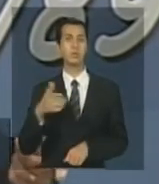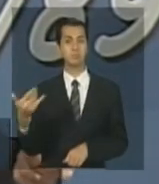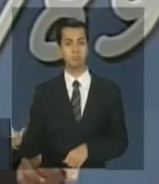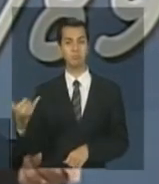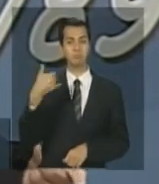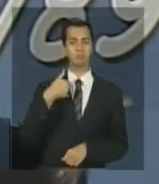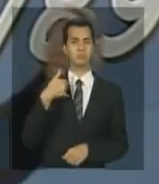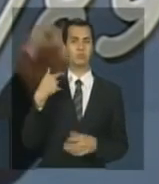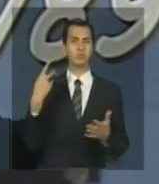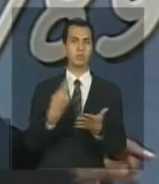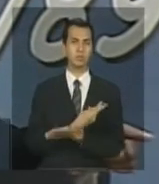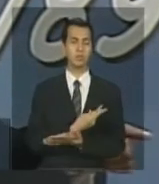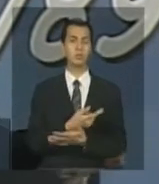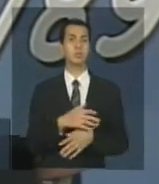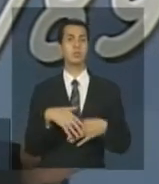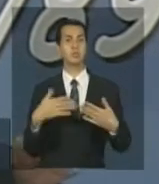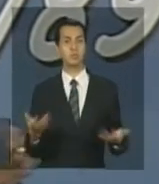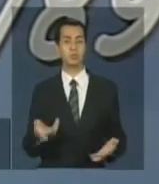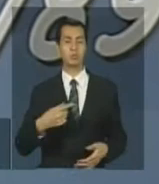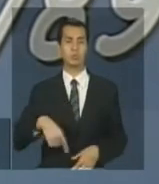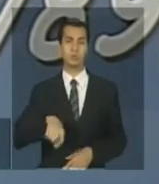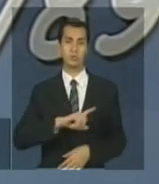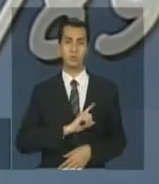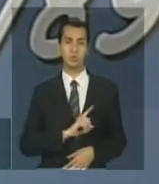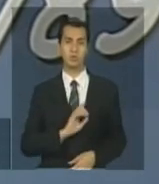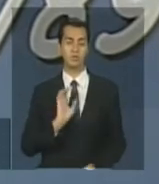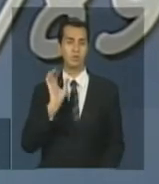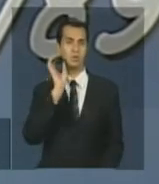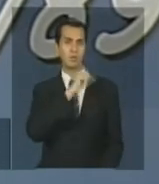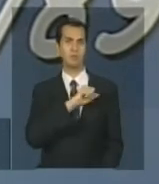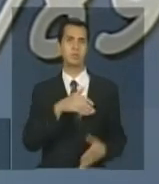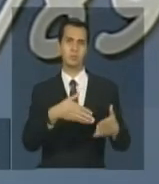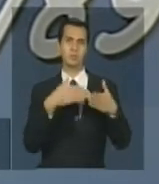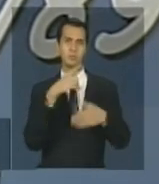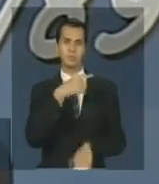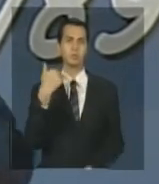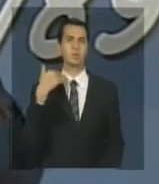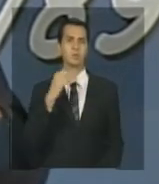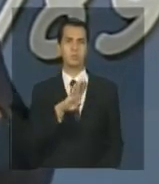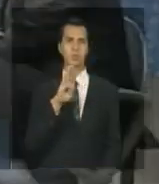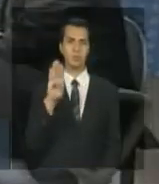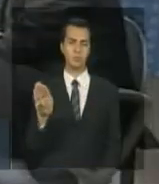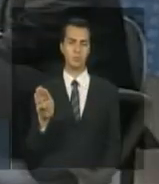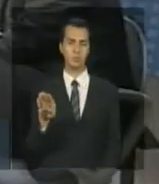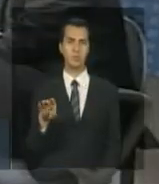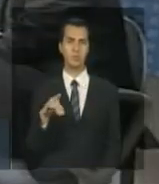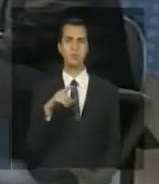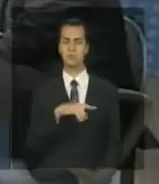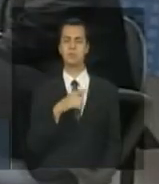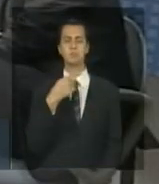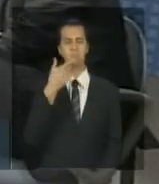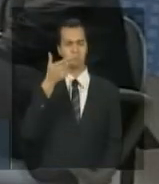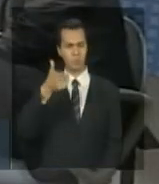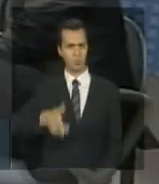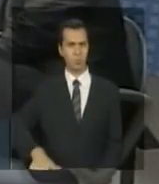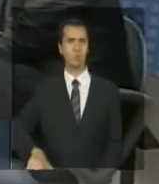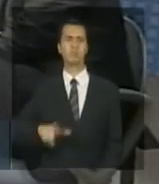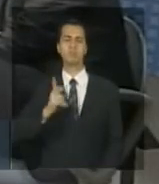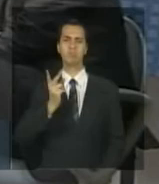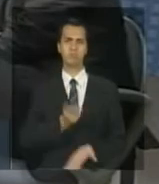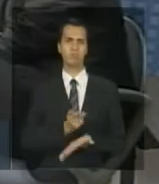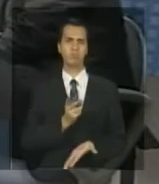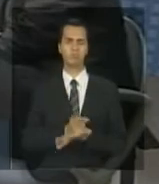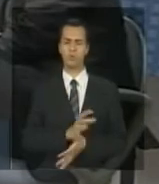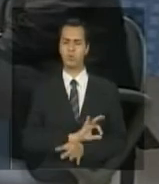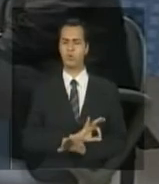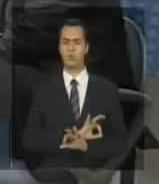colocada e de pronto nós demandamos o Banco do Brasil e o Banco do Brasil mais uma vez de